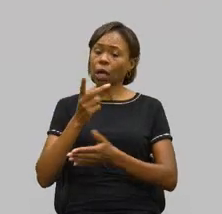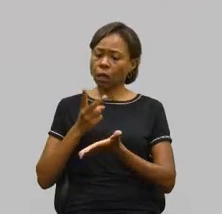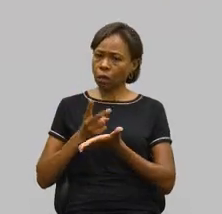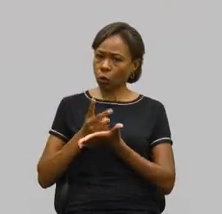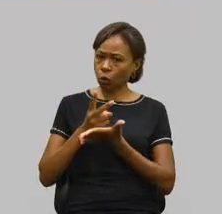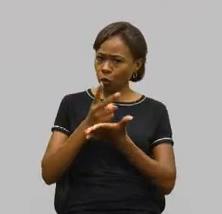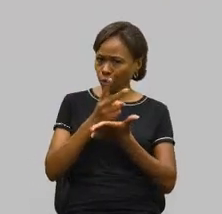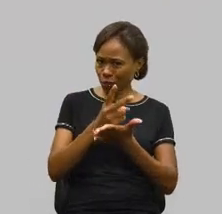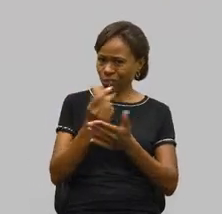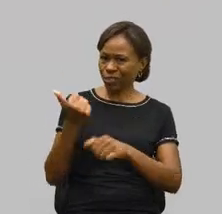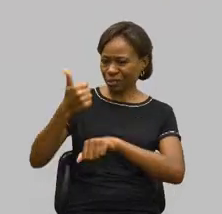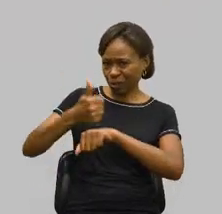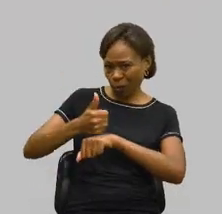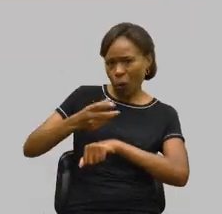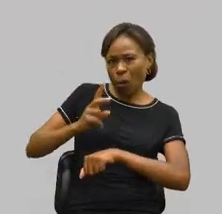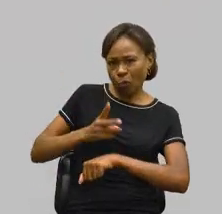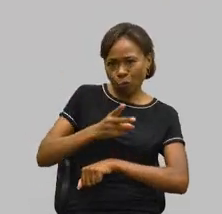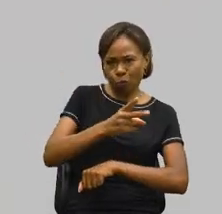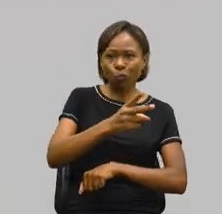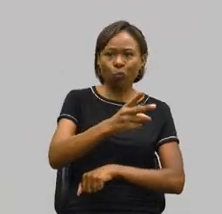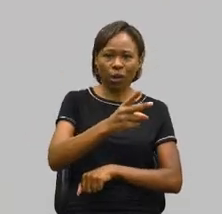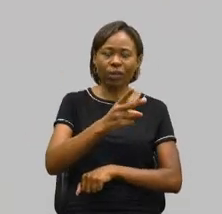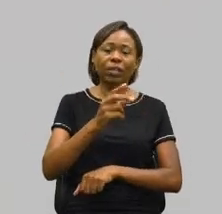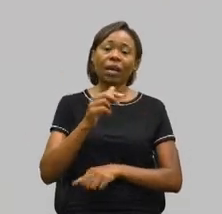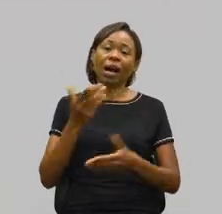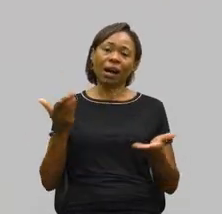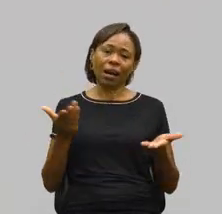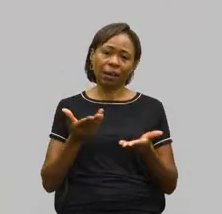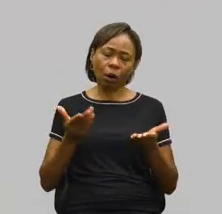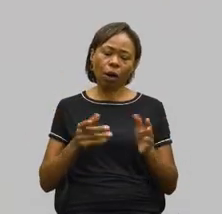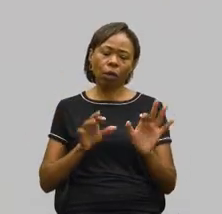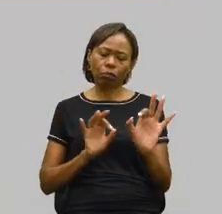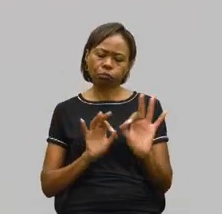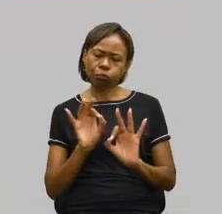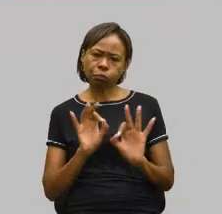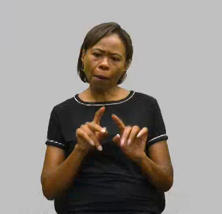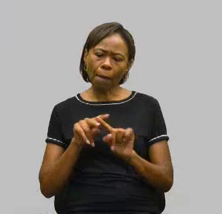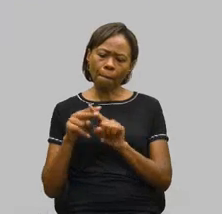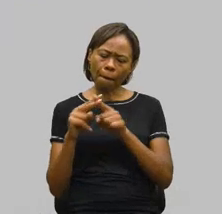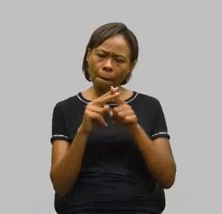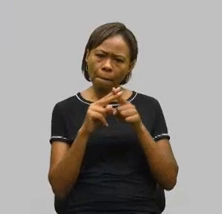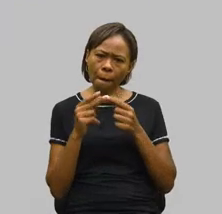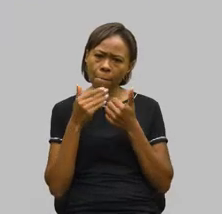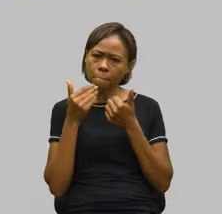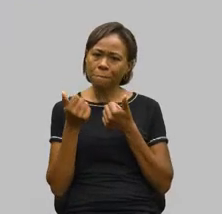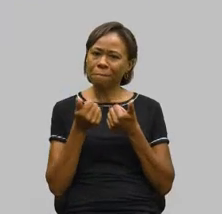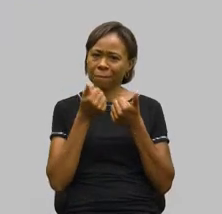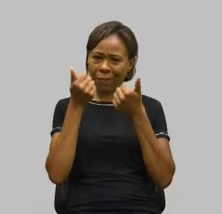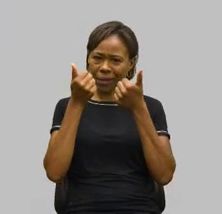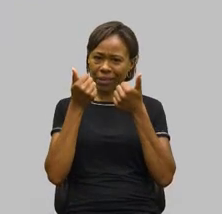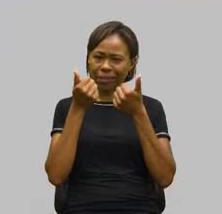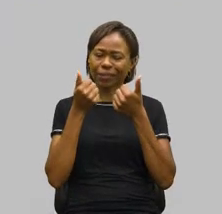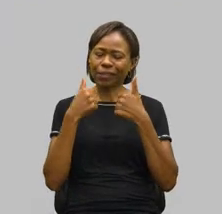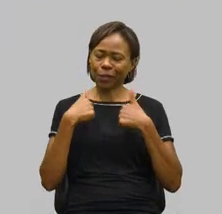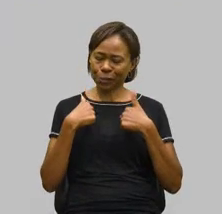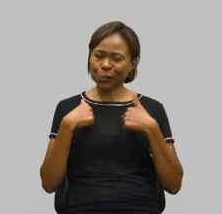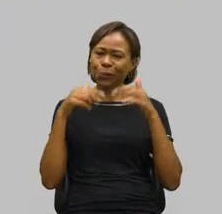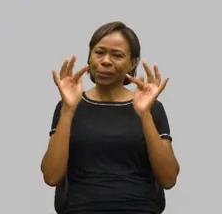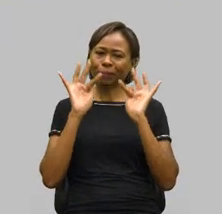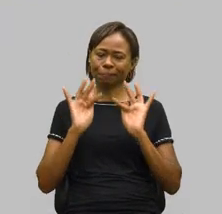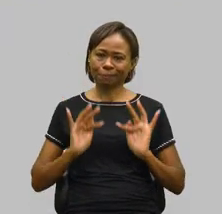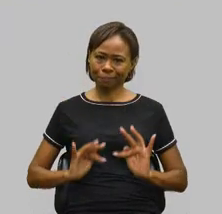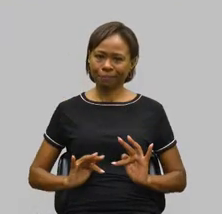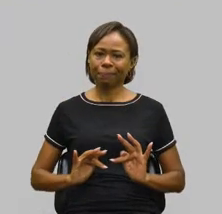e é natural que agora Aprimore melhore esse trabalho fico muito feliz porque a